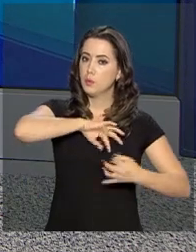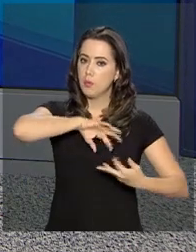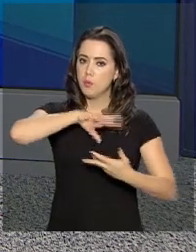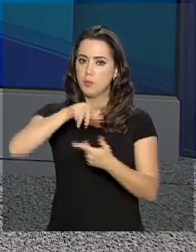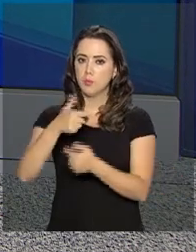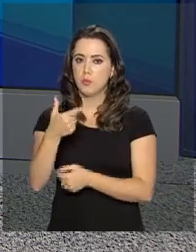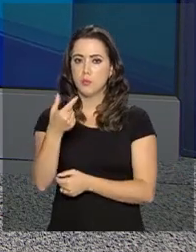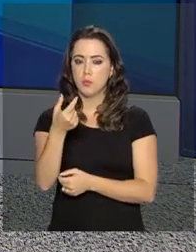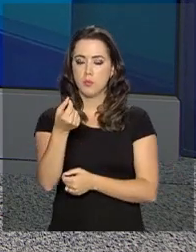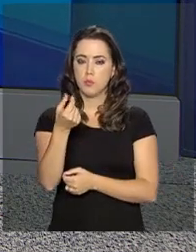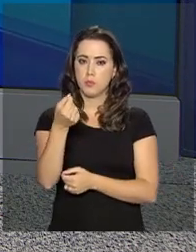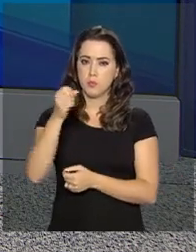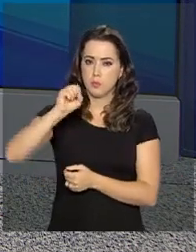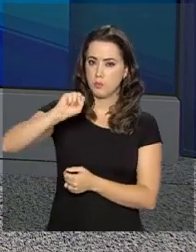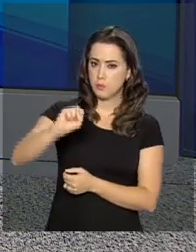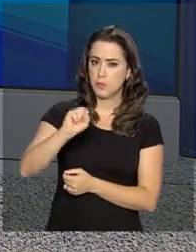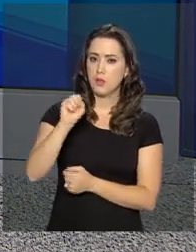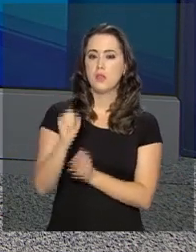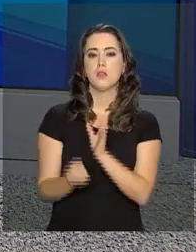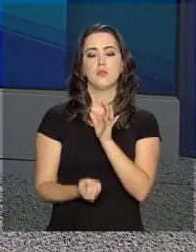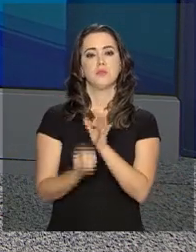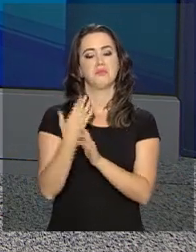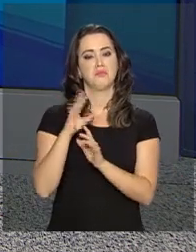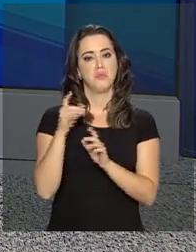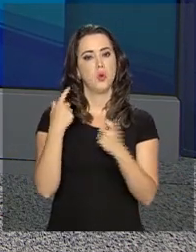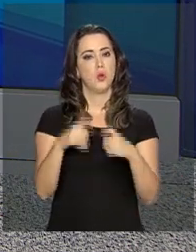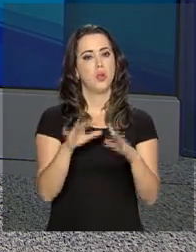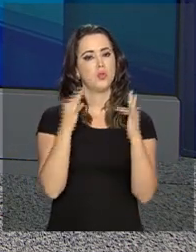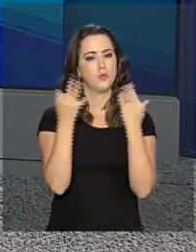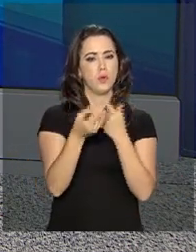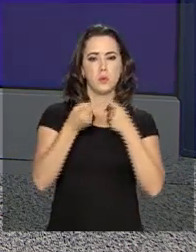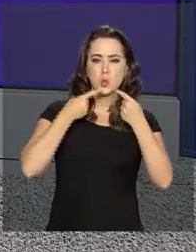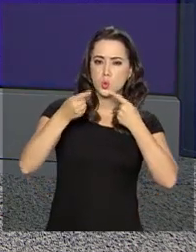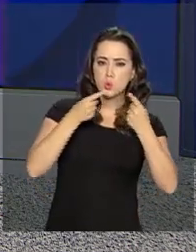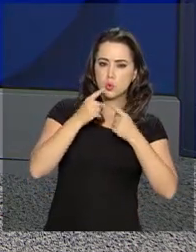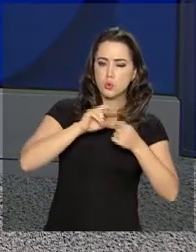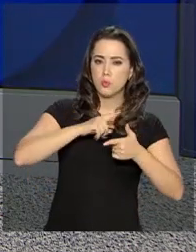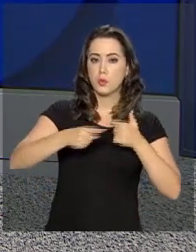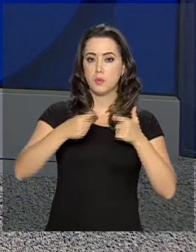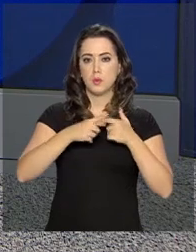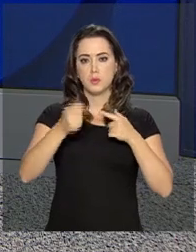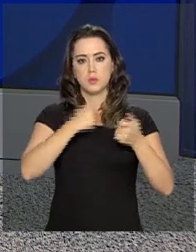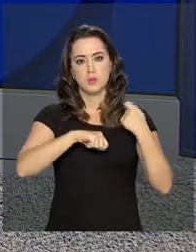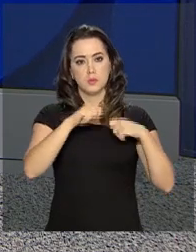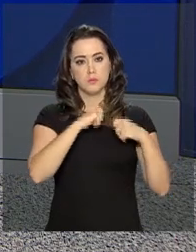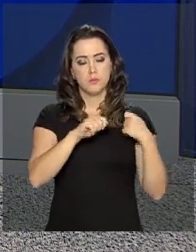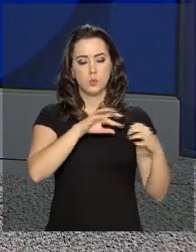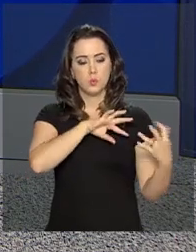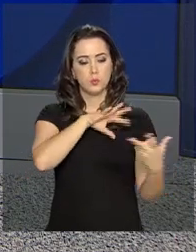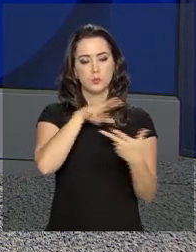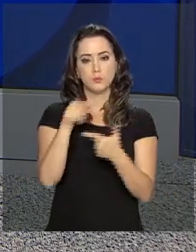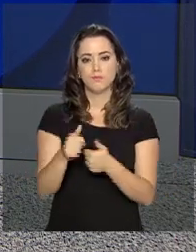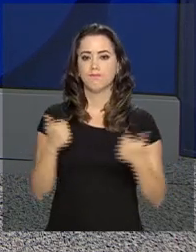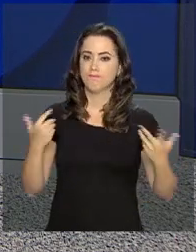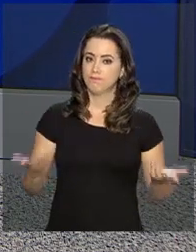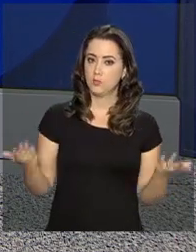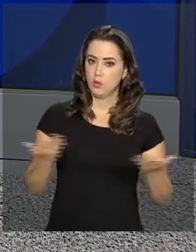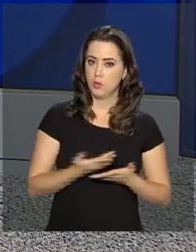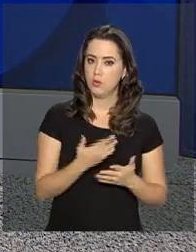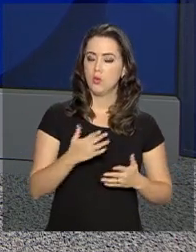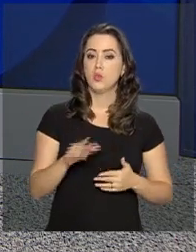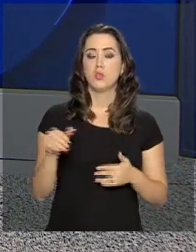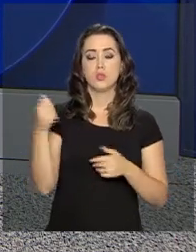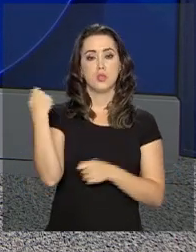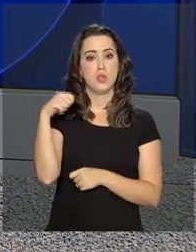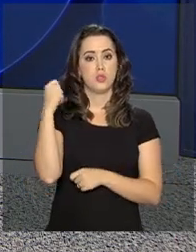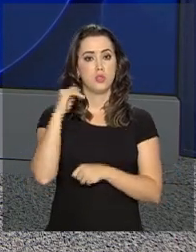mundial de 2008 e se tornou um fórum para abordar as grandes questões econômicas em nível global. Hoje, em